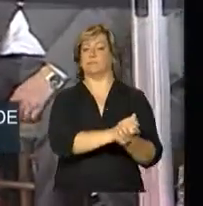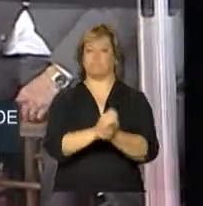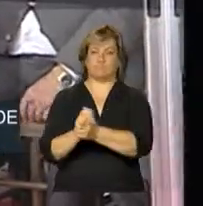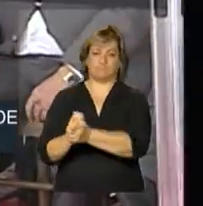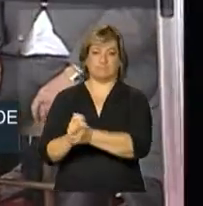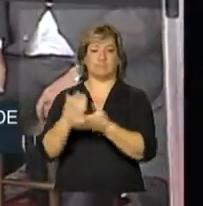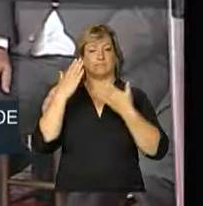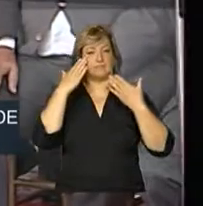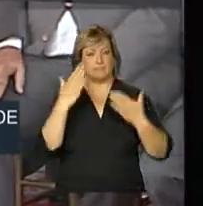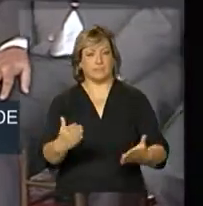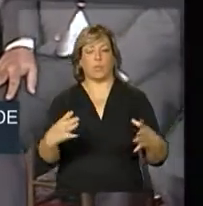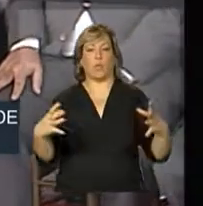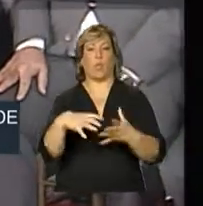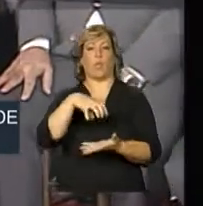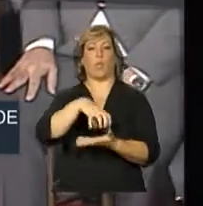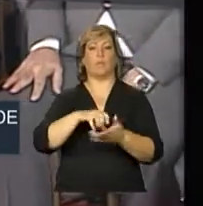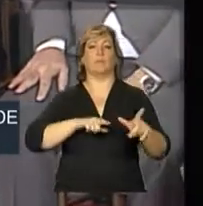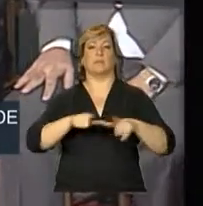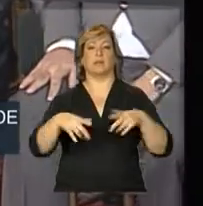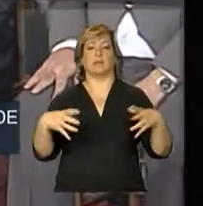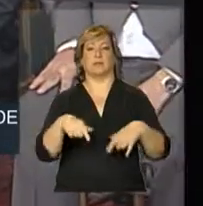comunidade portuária.